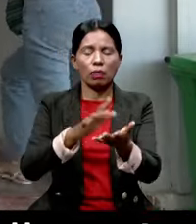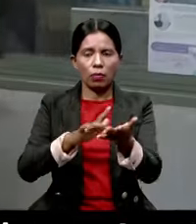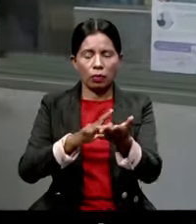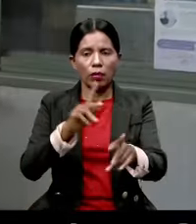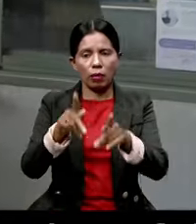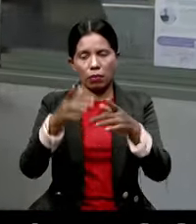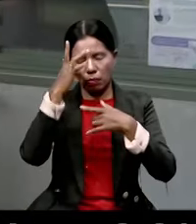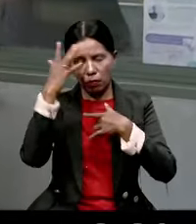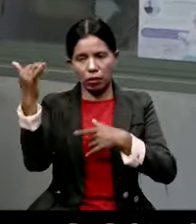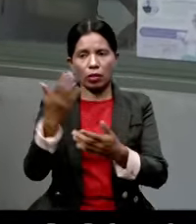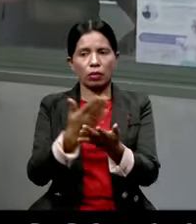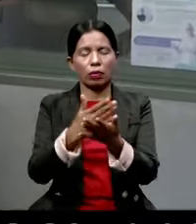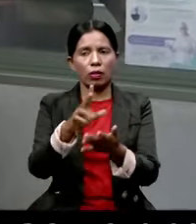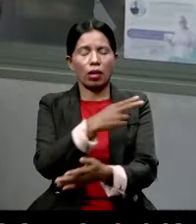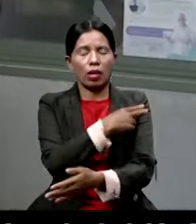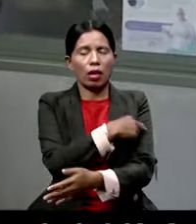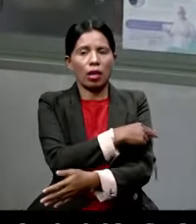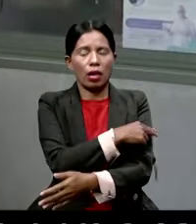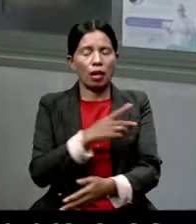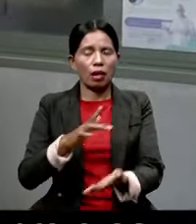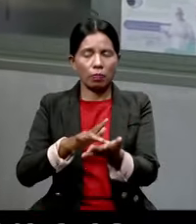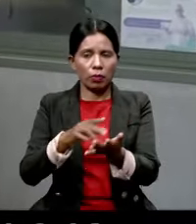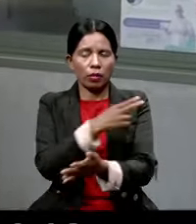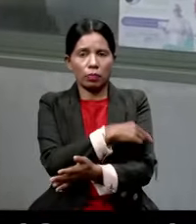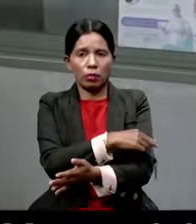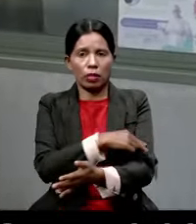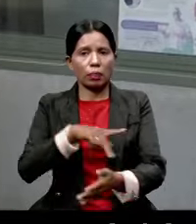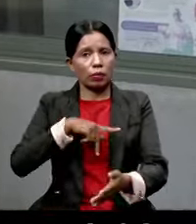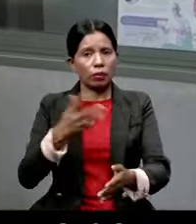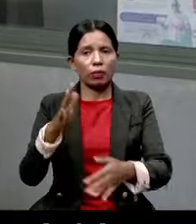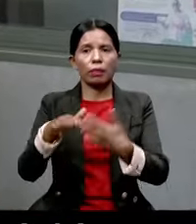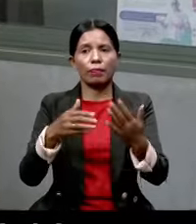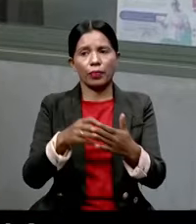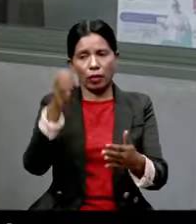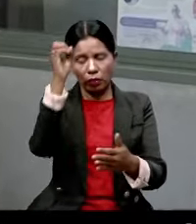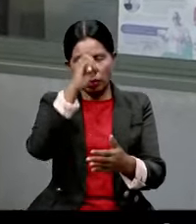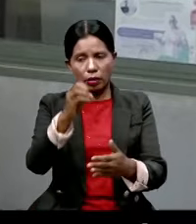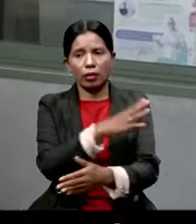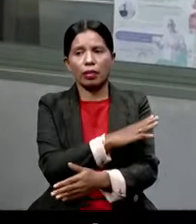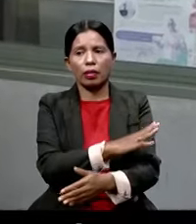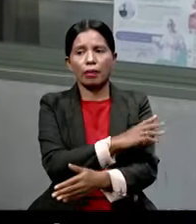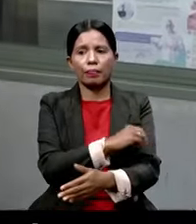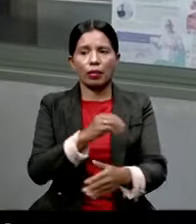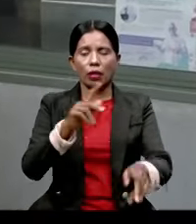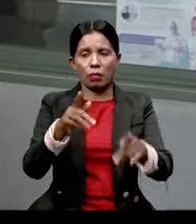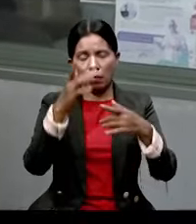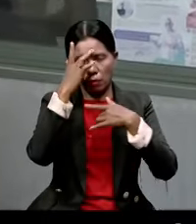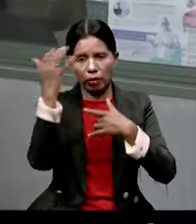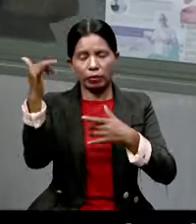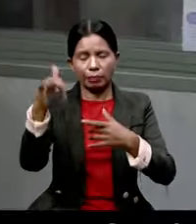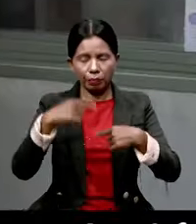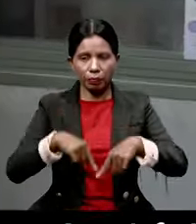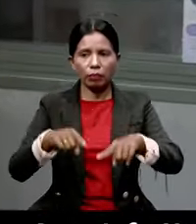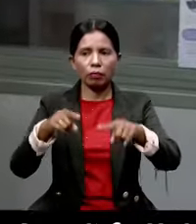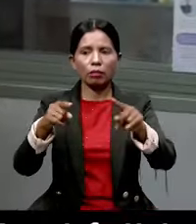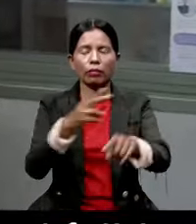sosa rasik aimoruk e a clínica o privado sira. Tuer observação GMN e a clínica Bairupite, paciente sira no behalo tratamento